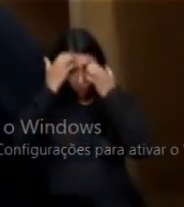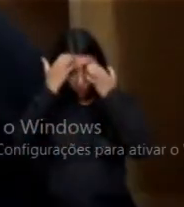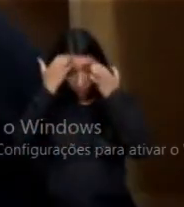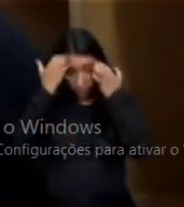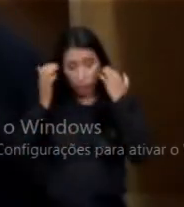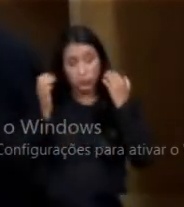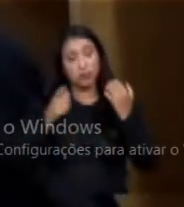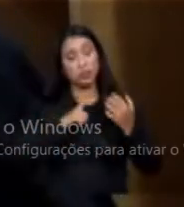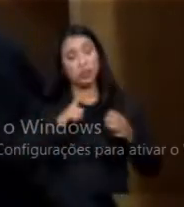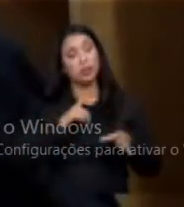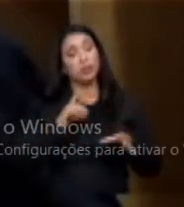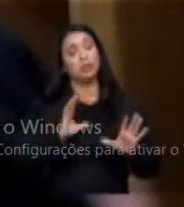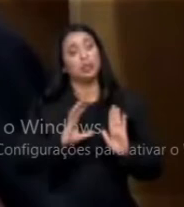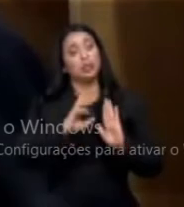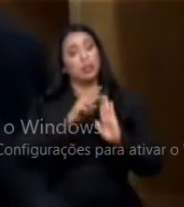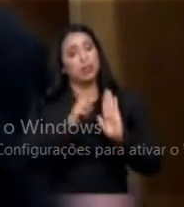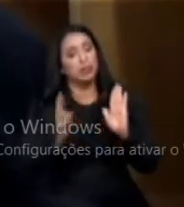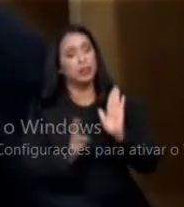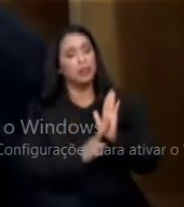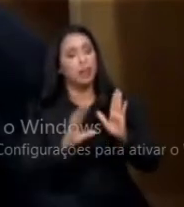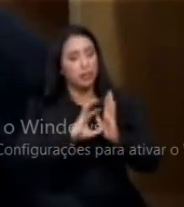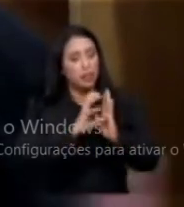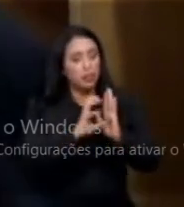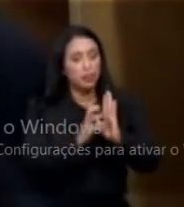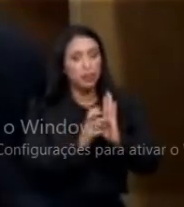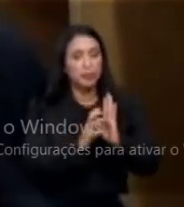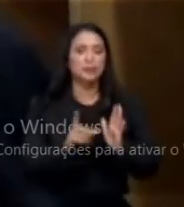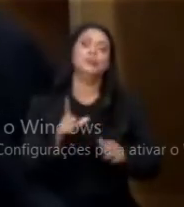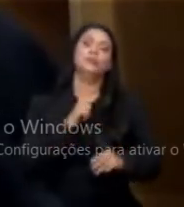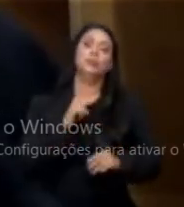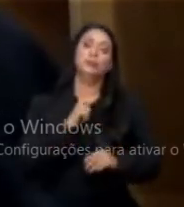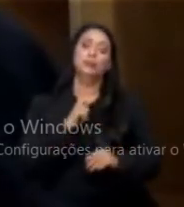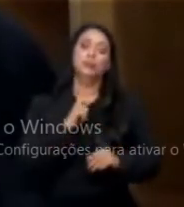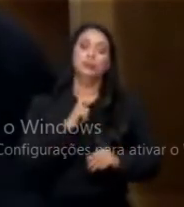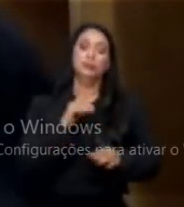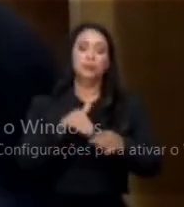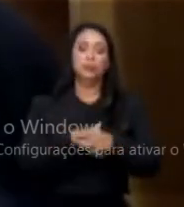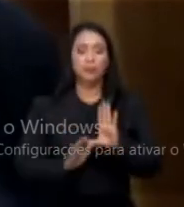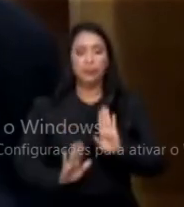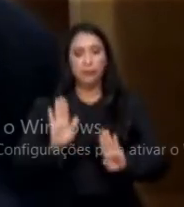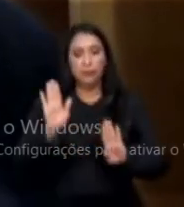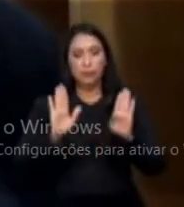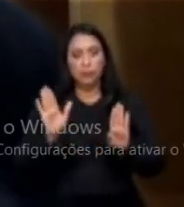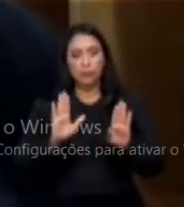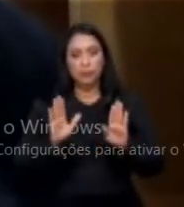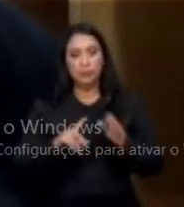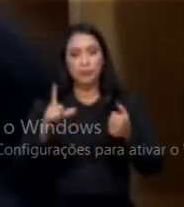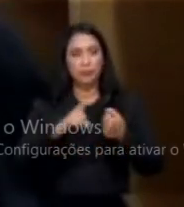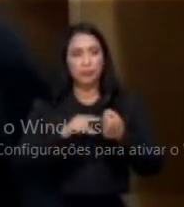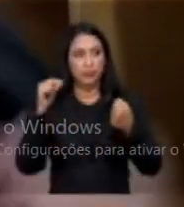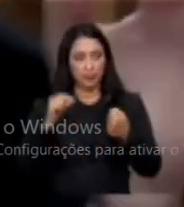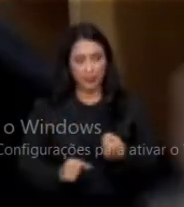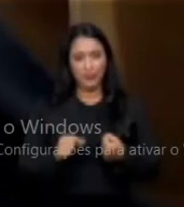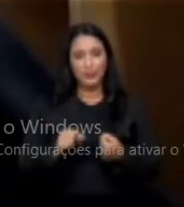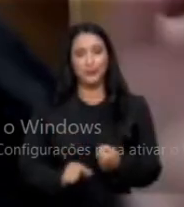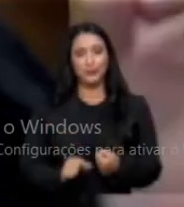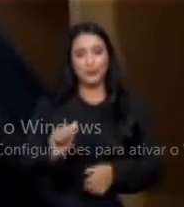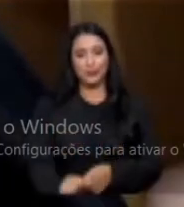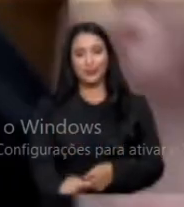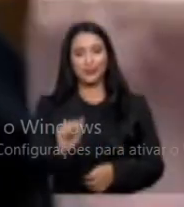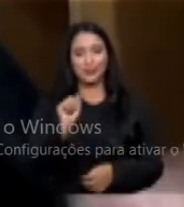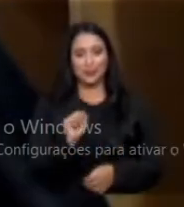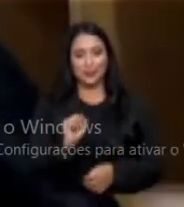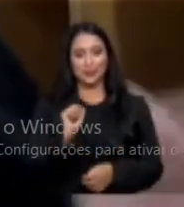sobre partidos. O que vale aqui, em termos de eleições, é o artigo 6º-A, que diz todas